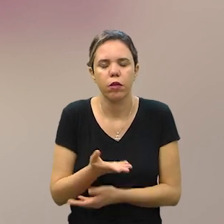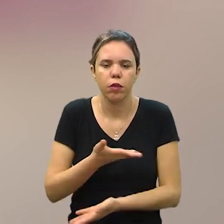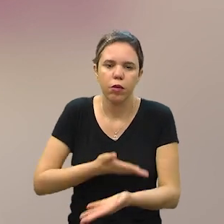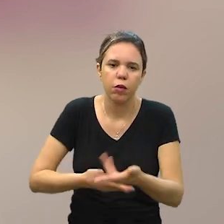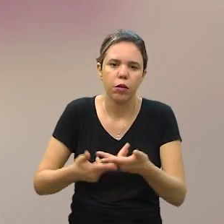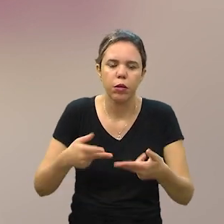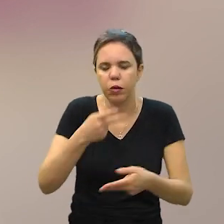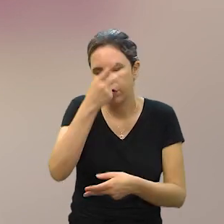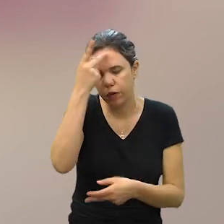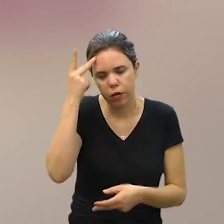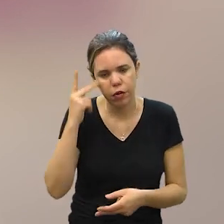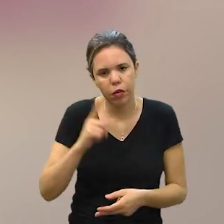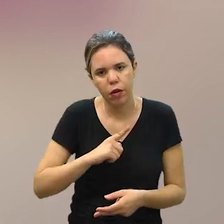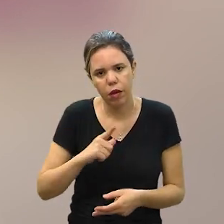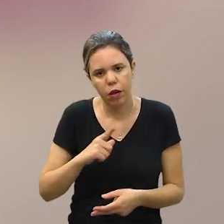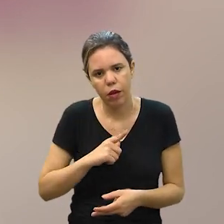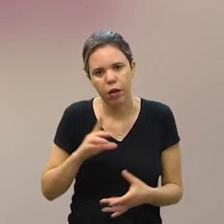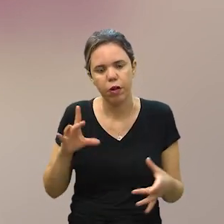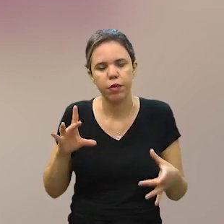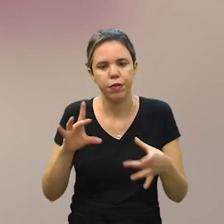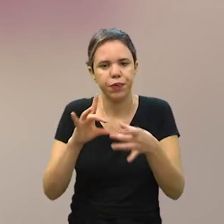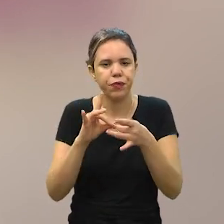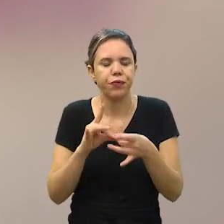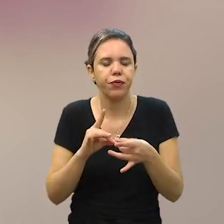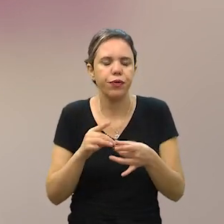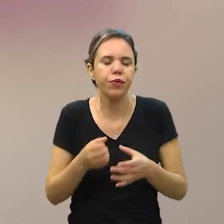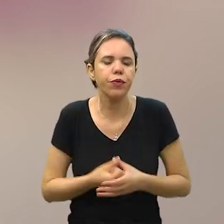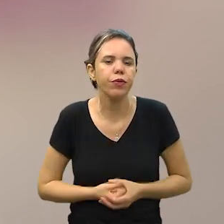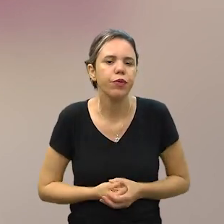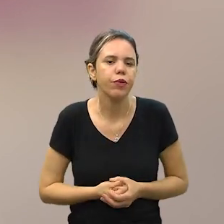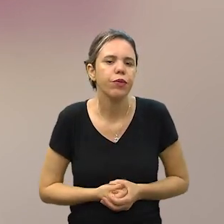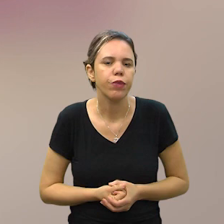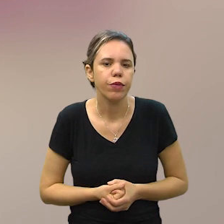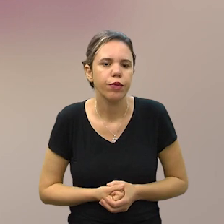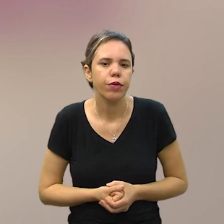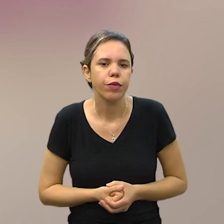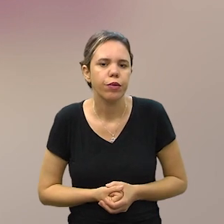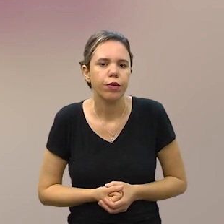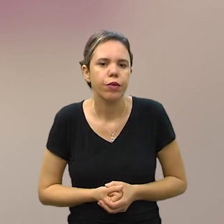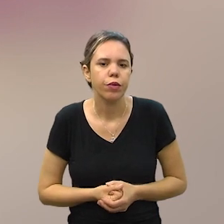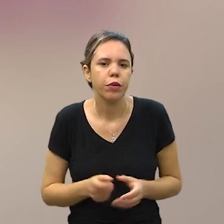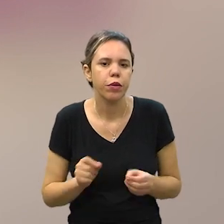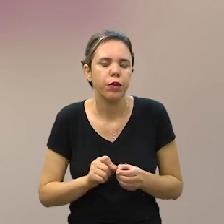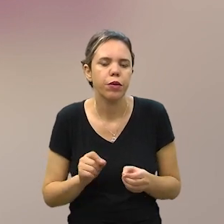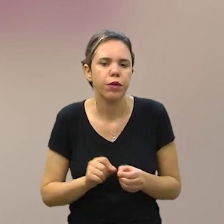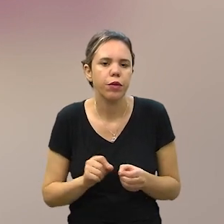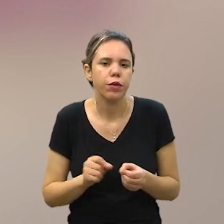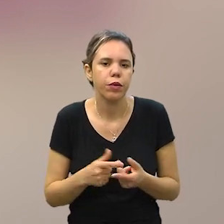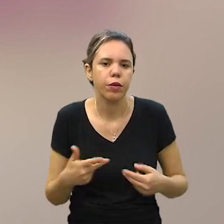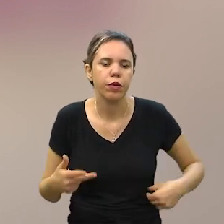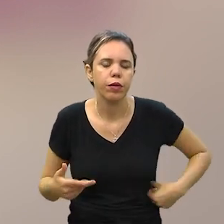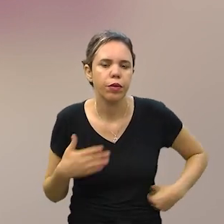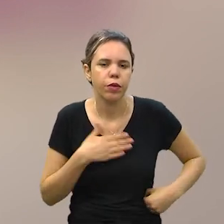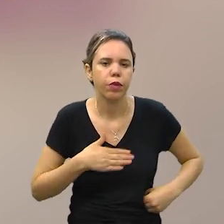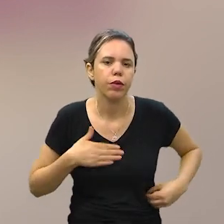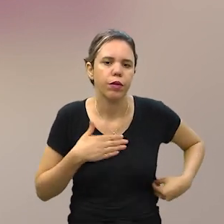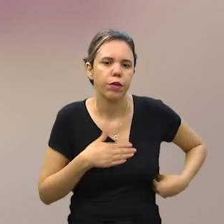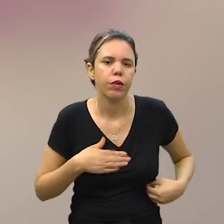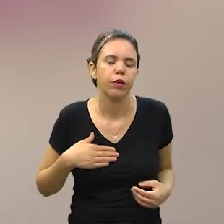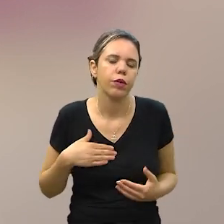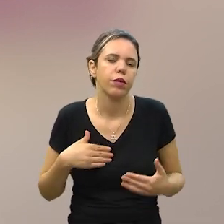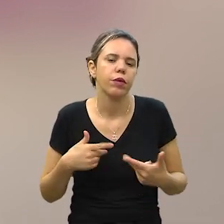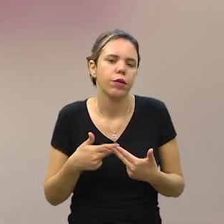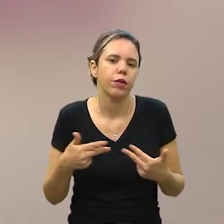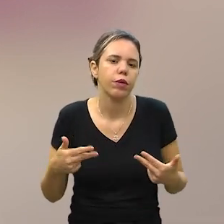se envolver com as pessoas, que a gente tem esse vínculo social, né, A gente fazer algo que a gente gosta,